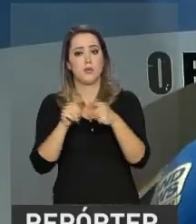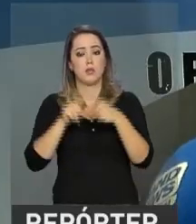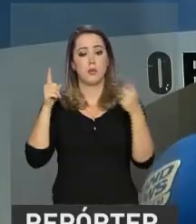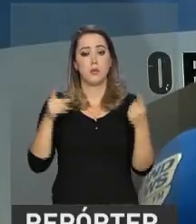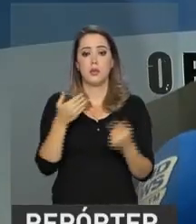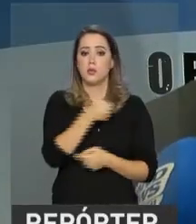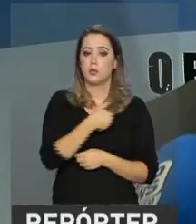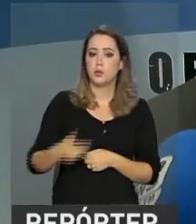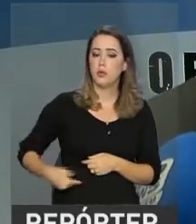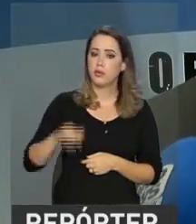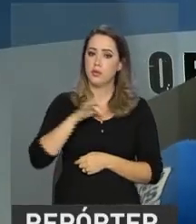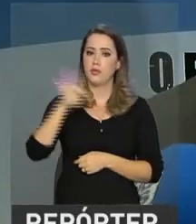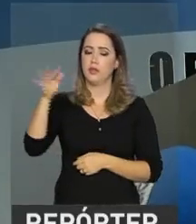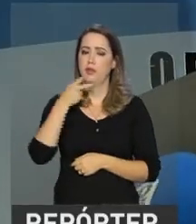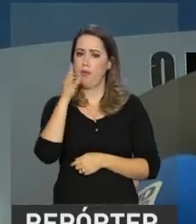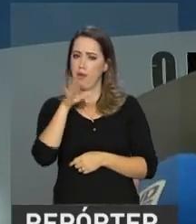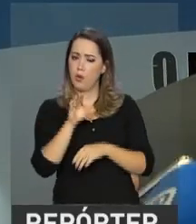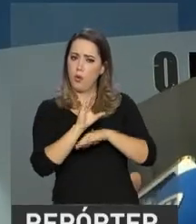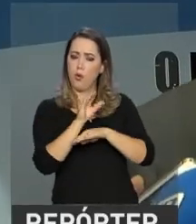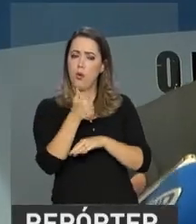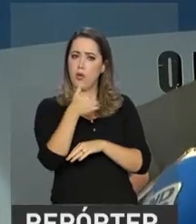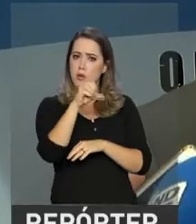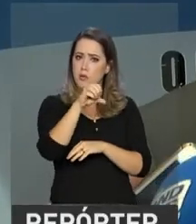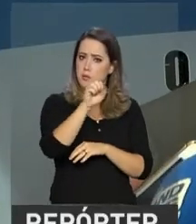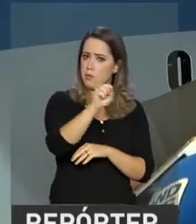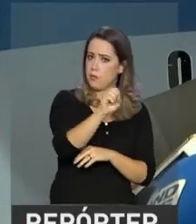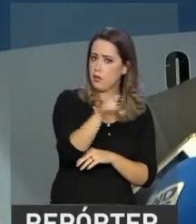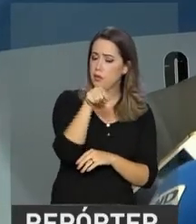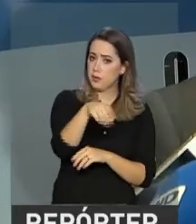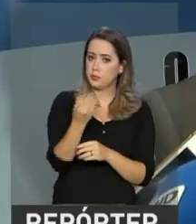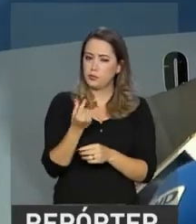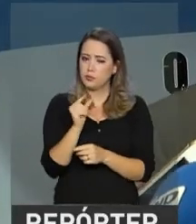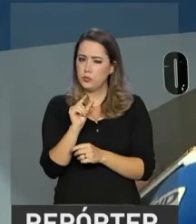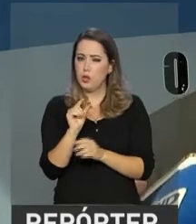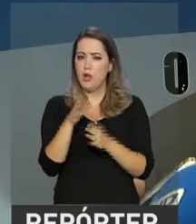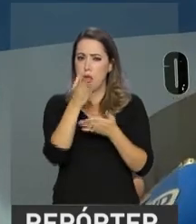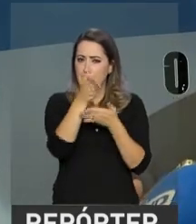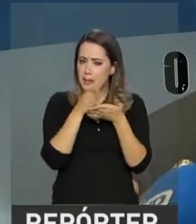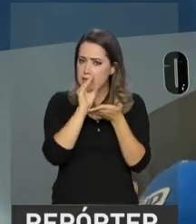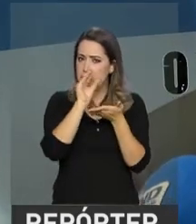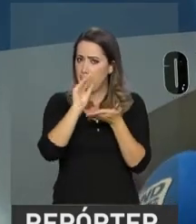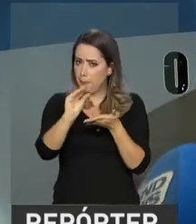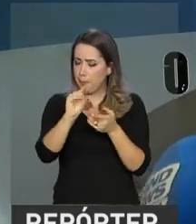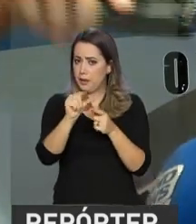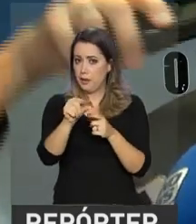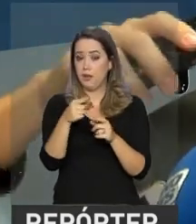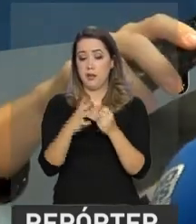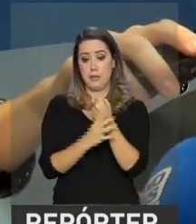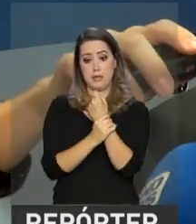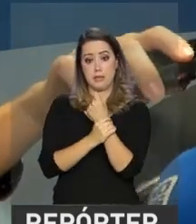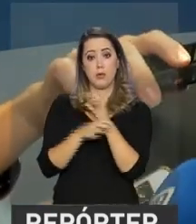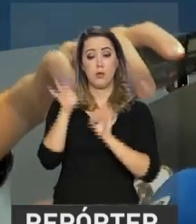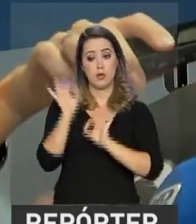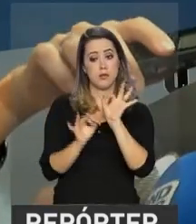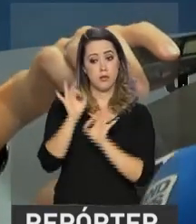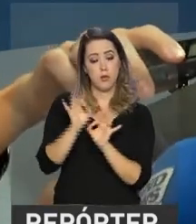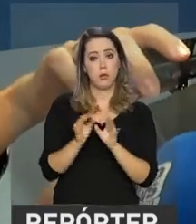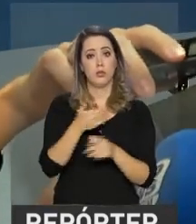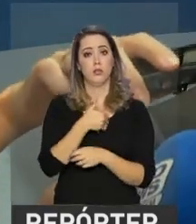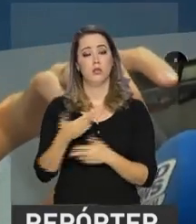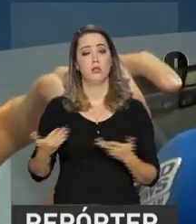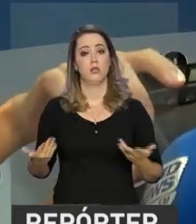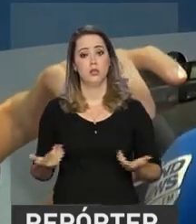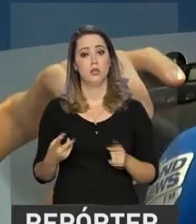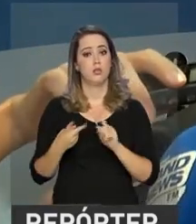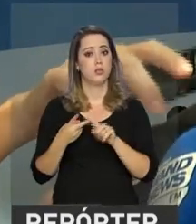na Constituição, como eu disse, de 88, ele ficou com uma parcela pequena da responsabilidade pela ordem e segurança pública. Né? Em segundo